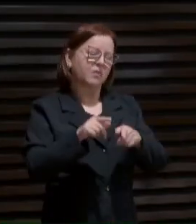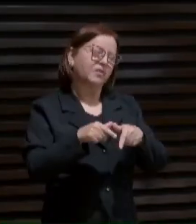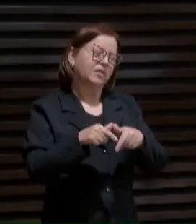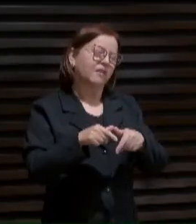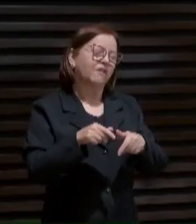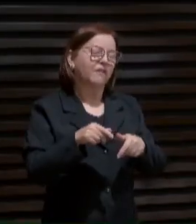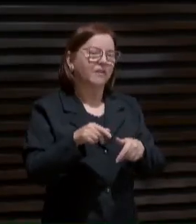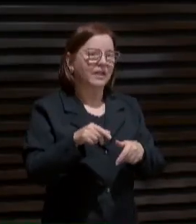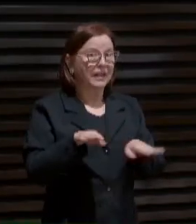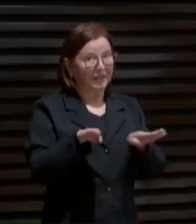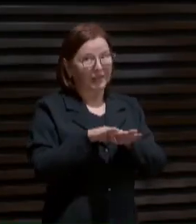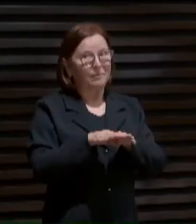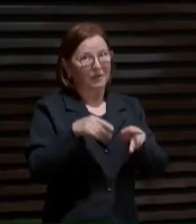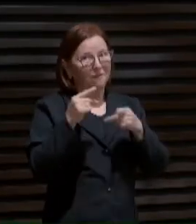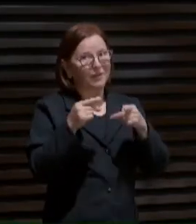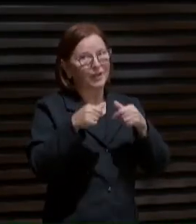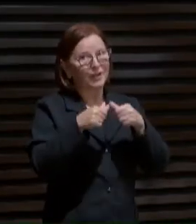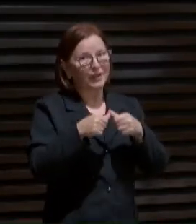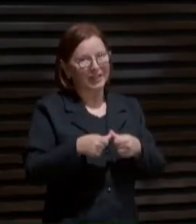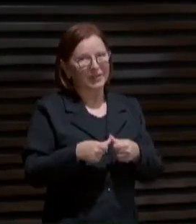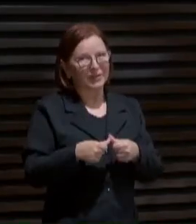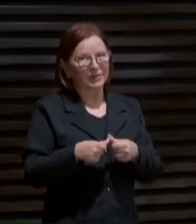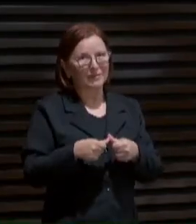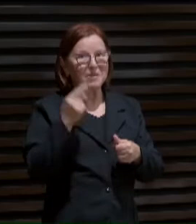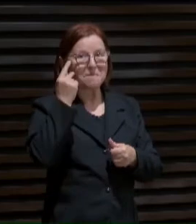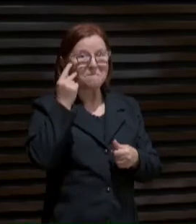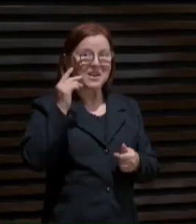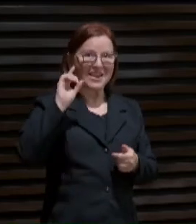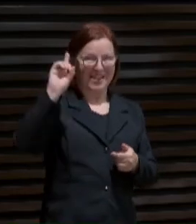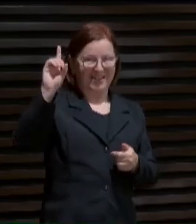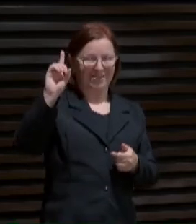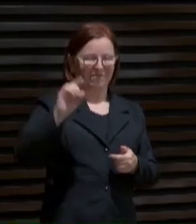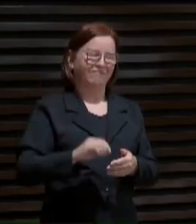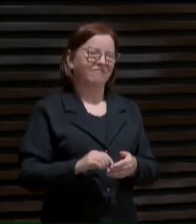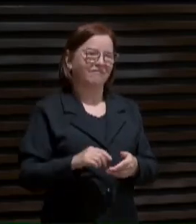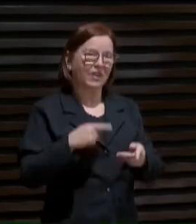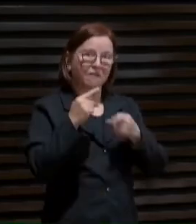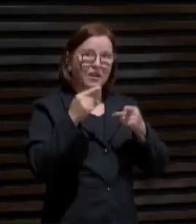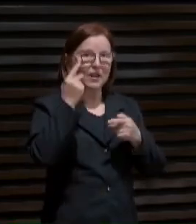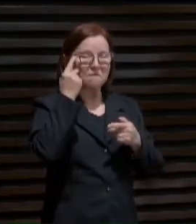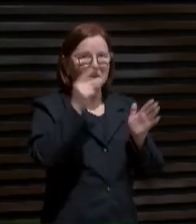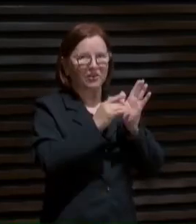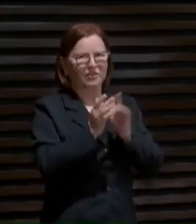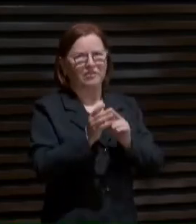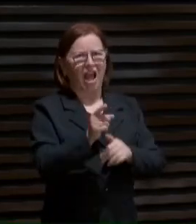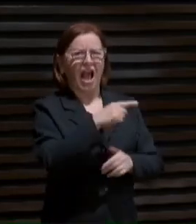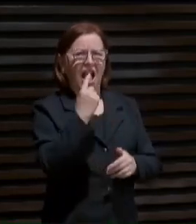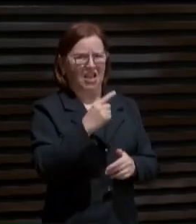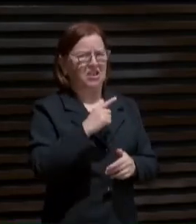para Deus ela falou a mesma coisa para Jesus nós temos por pai Abraão bom